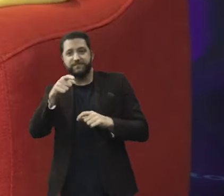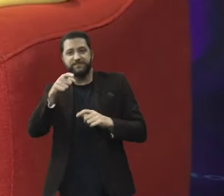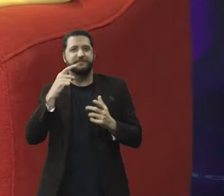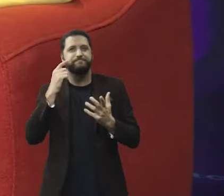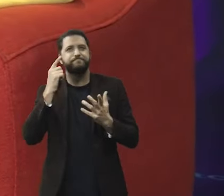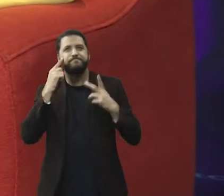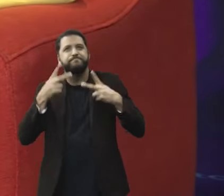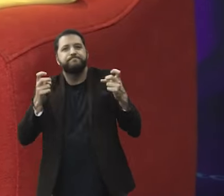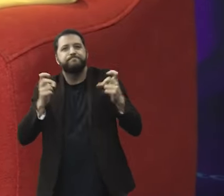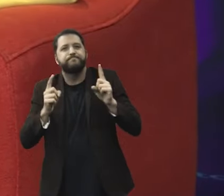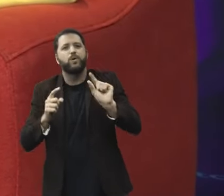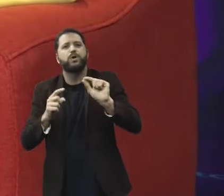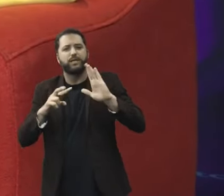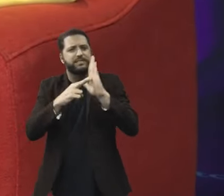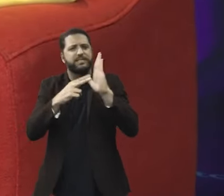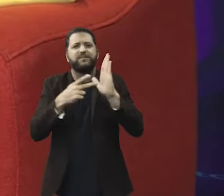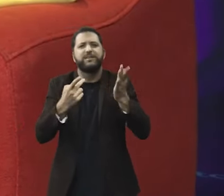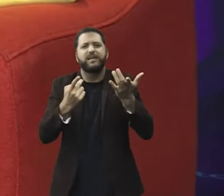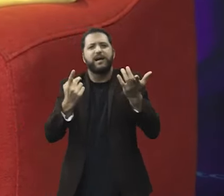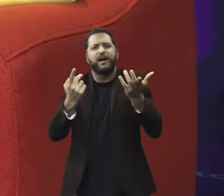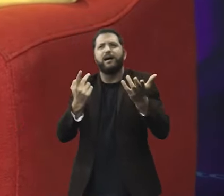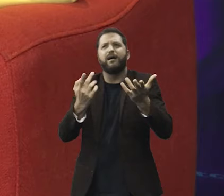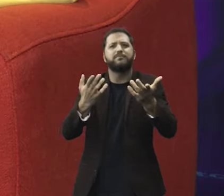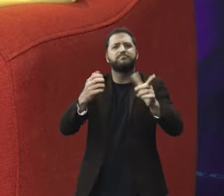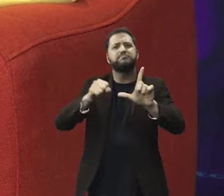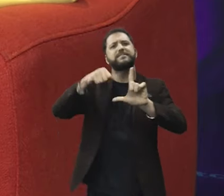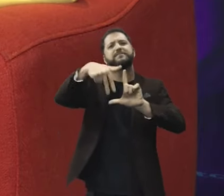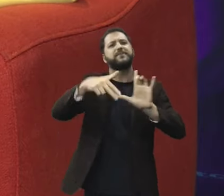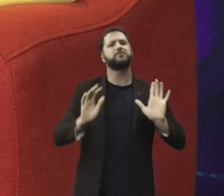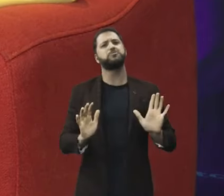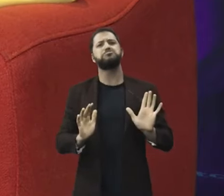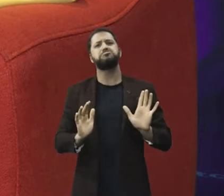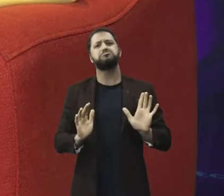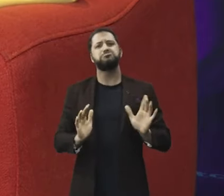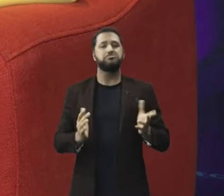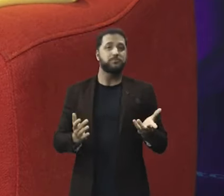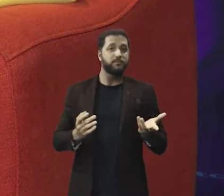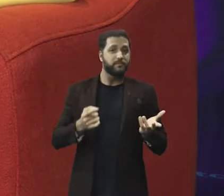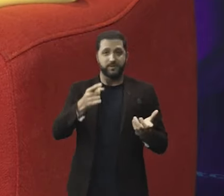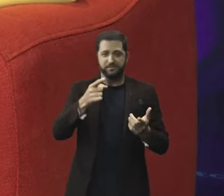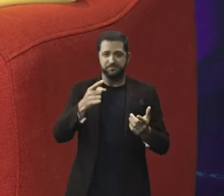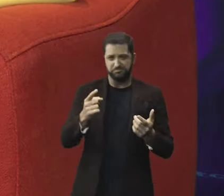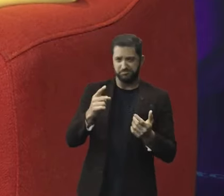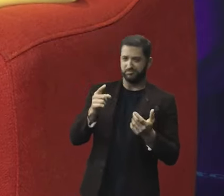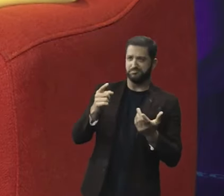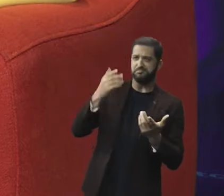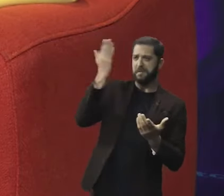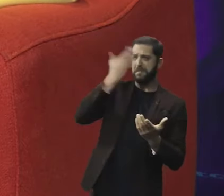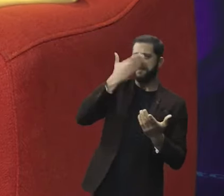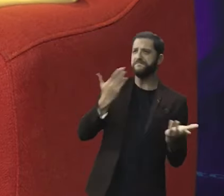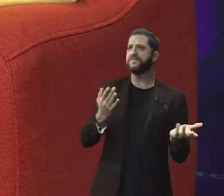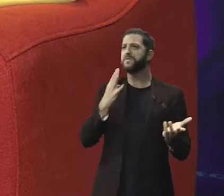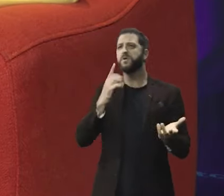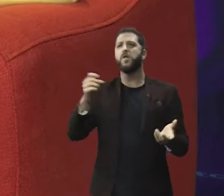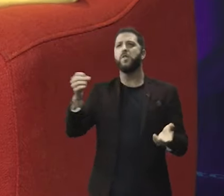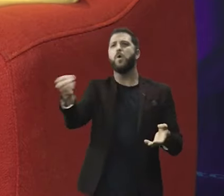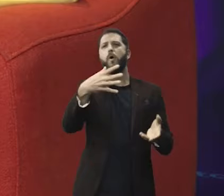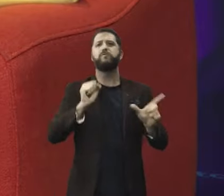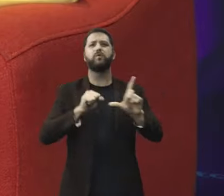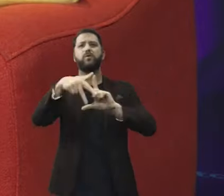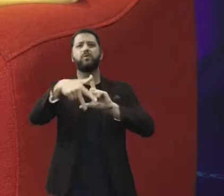o metaverso e você não consegue visualizar porque é algo que realmente é novo e